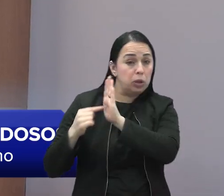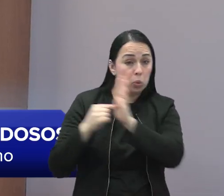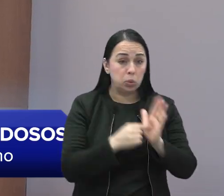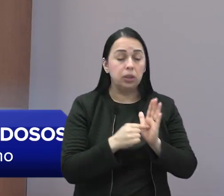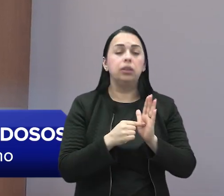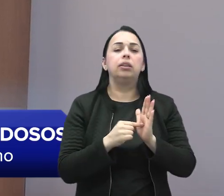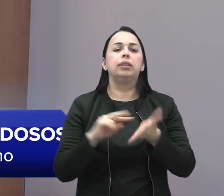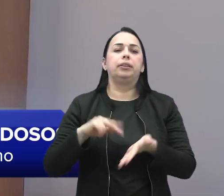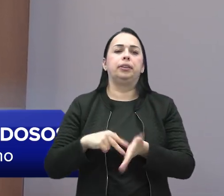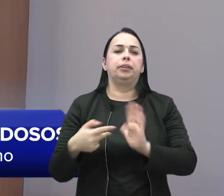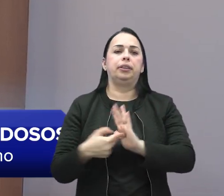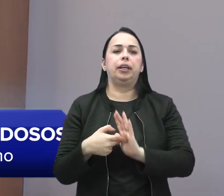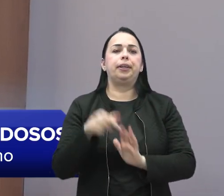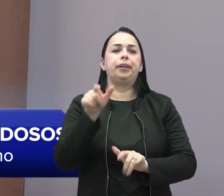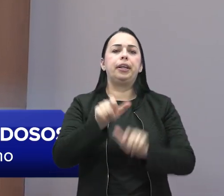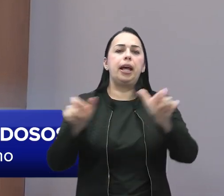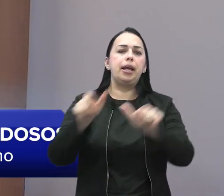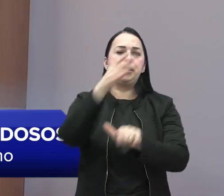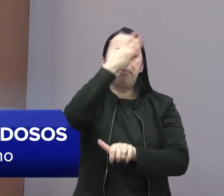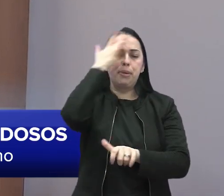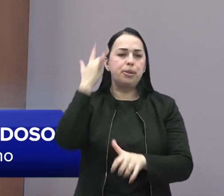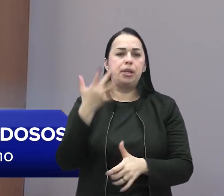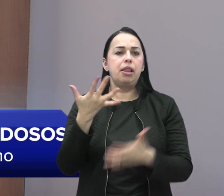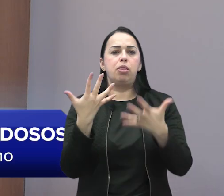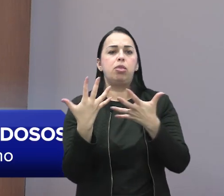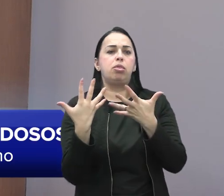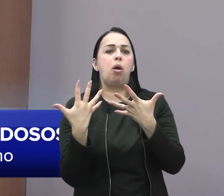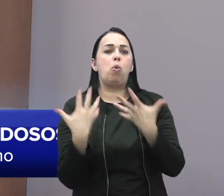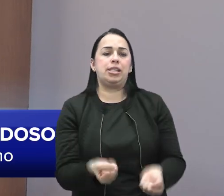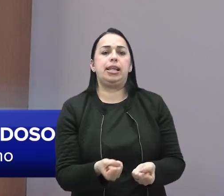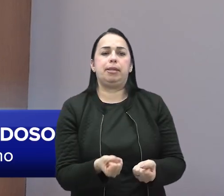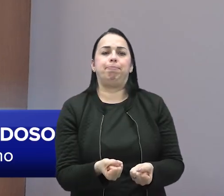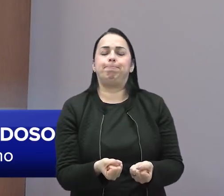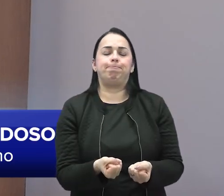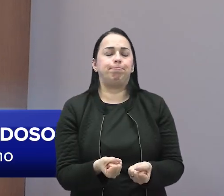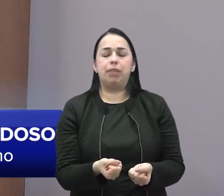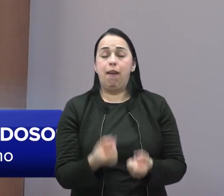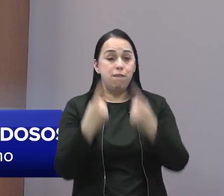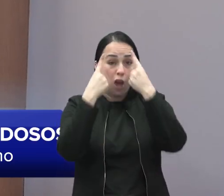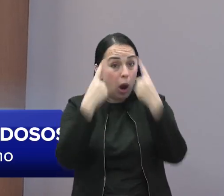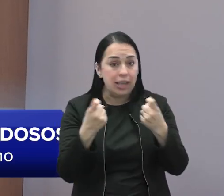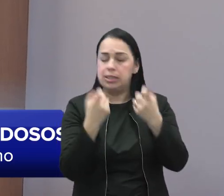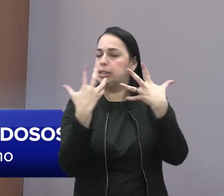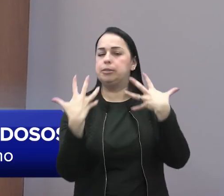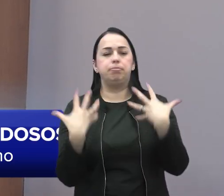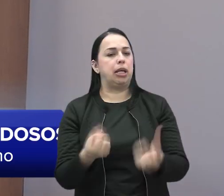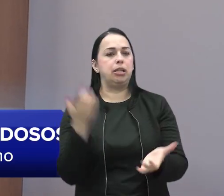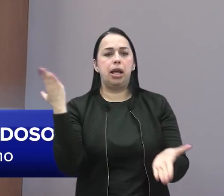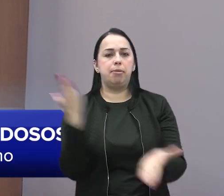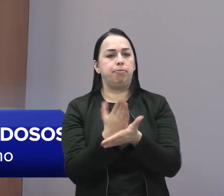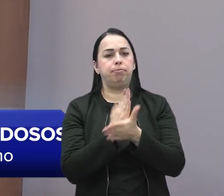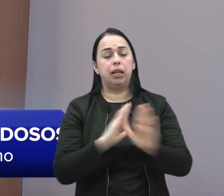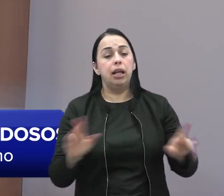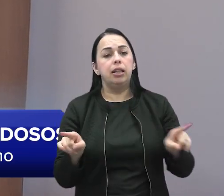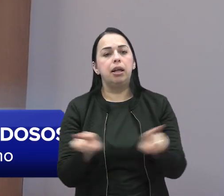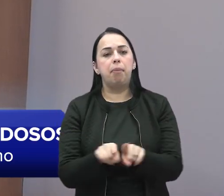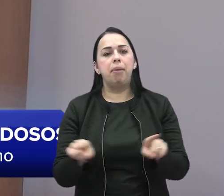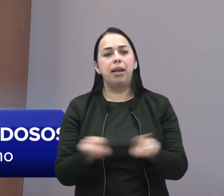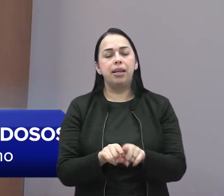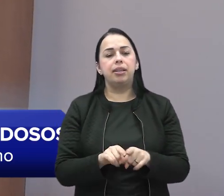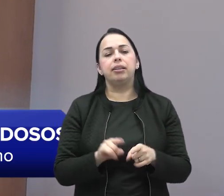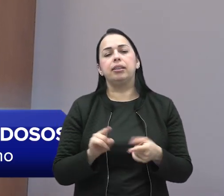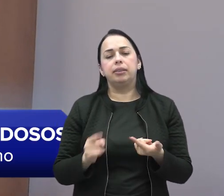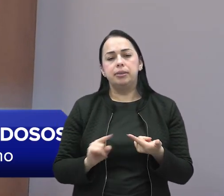denunciados, isso já demonstra que a sociedade já não aceita mais esse tipo de violação. E isso demonstra também que,